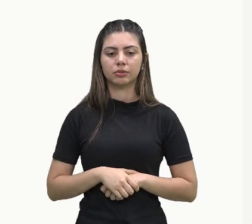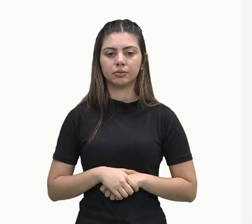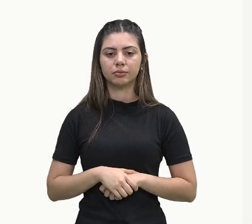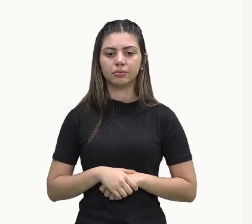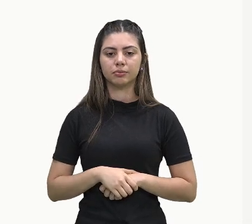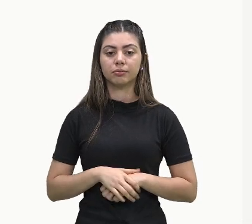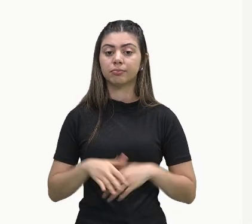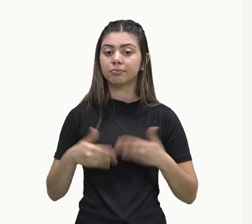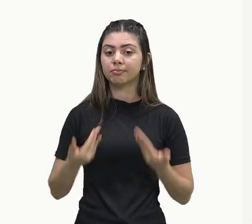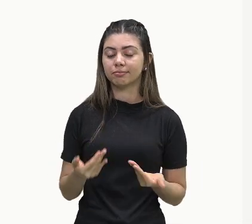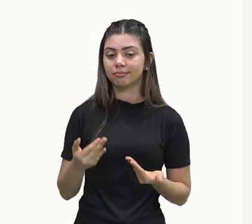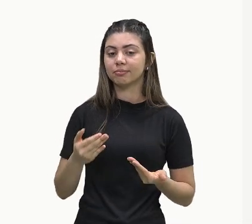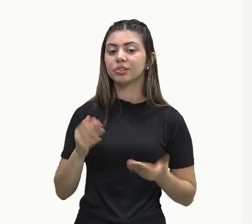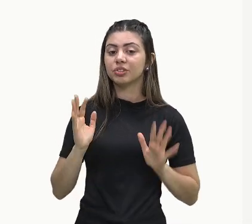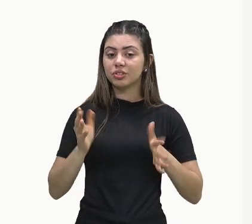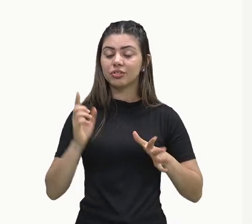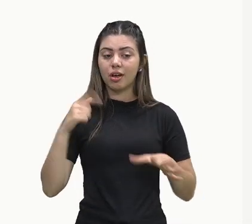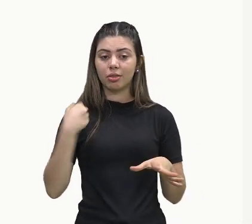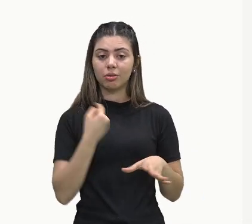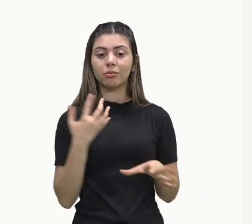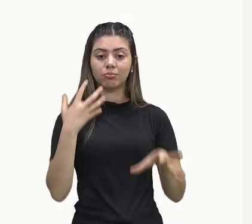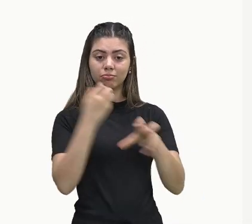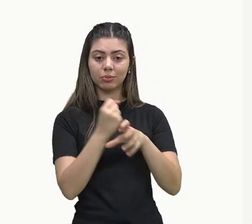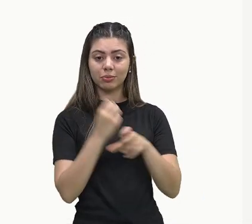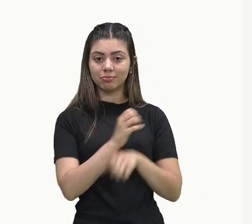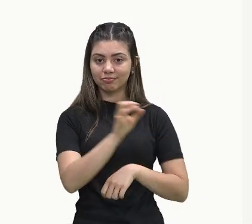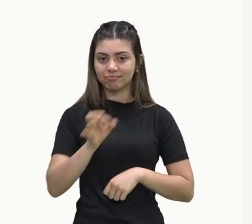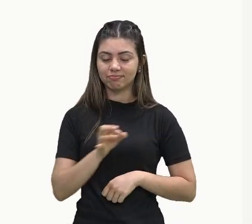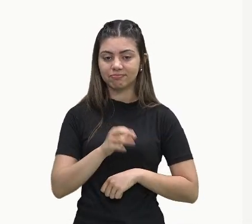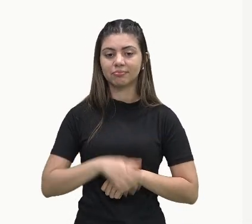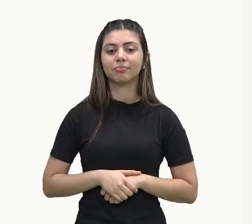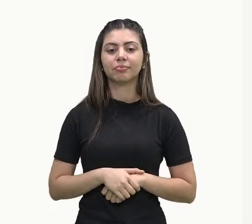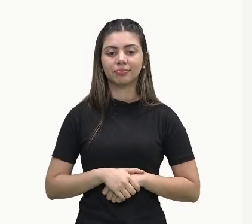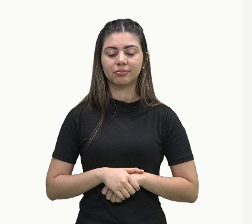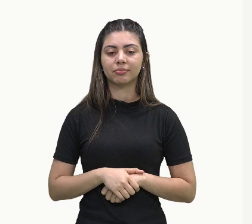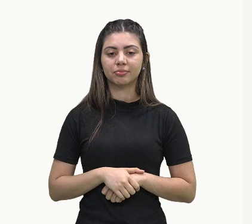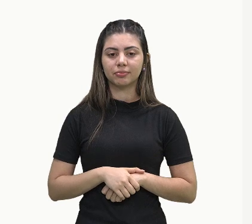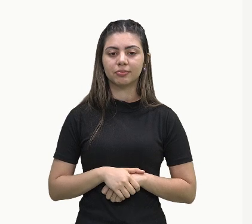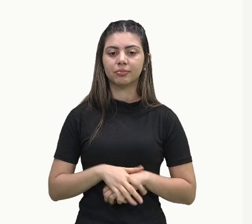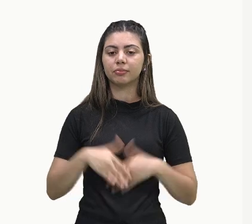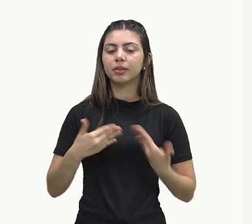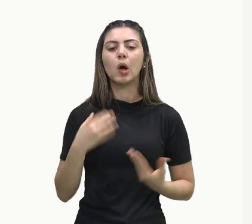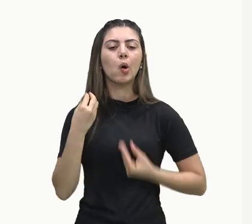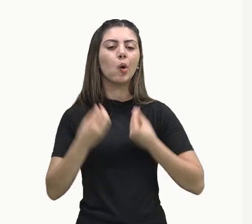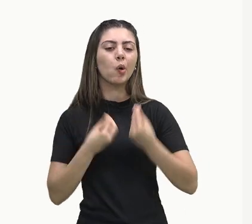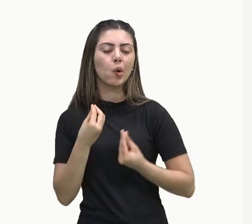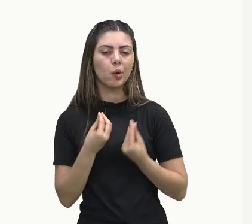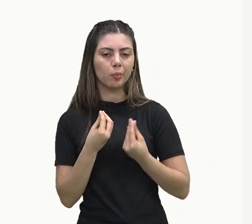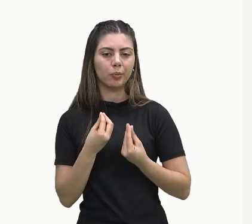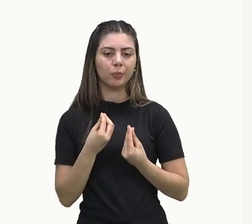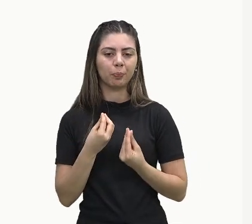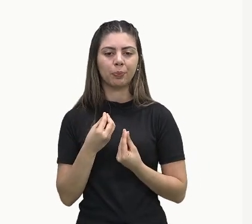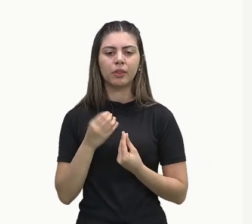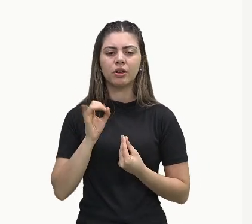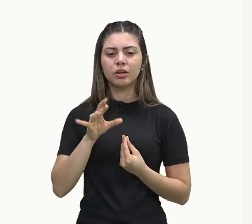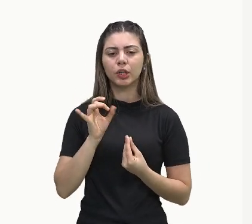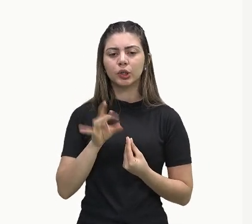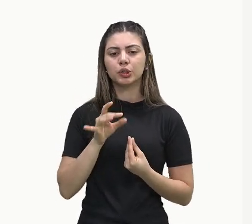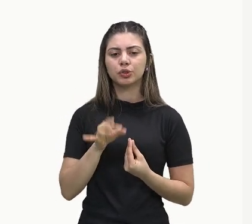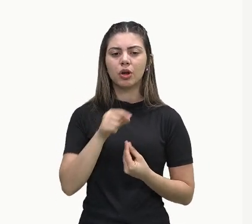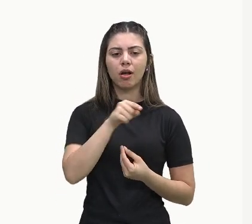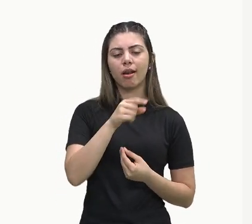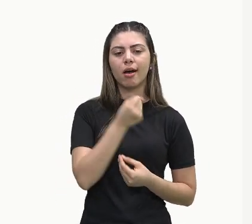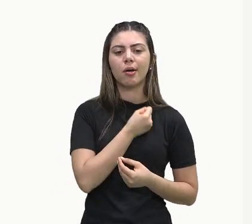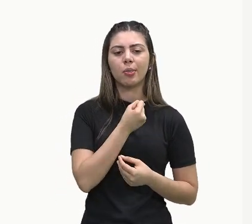agora que nós efetuamos o cálculo certo basta fazermos o qu agora reduzir os